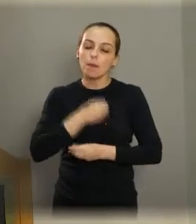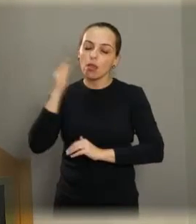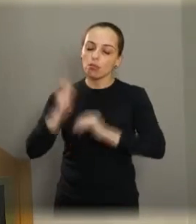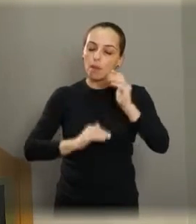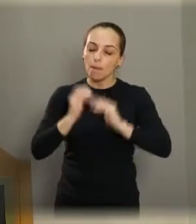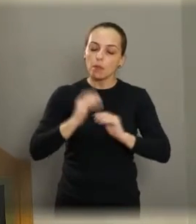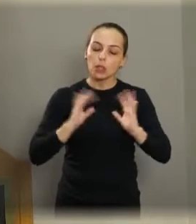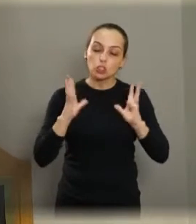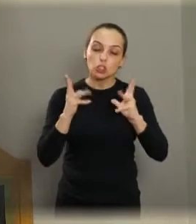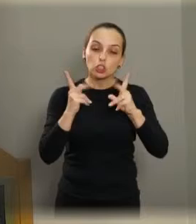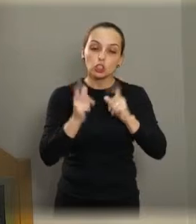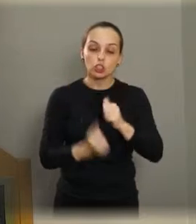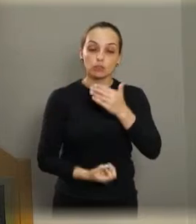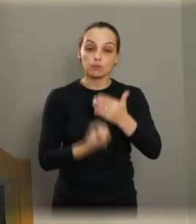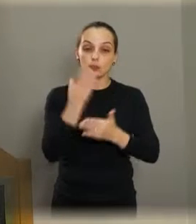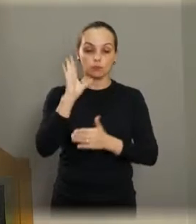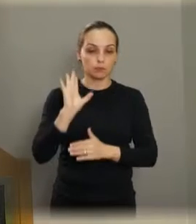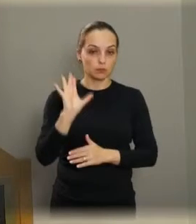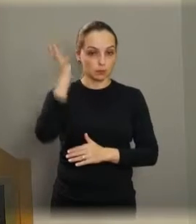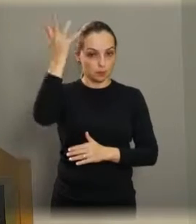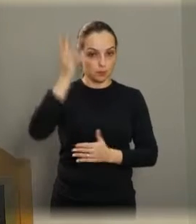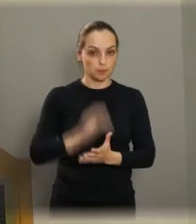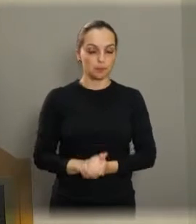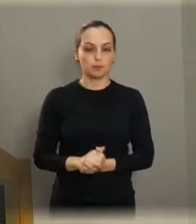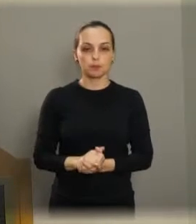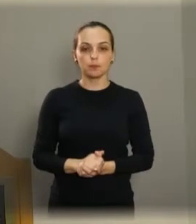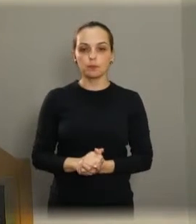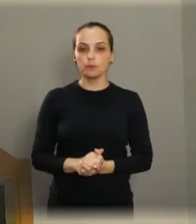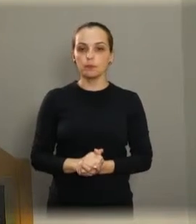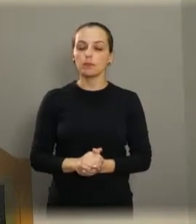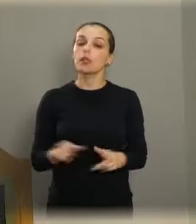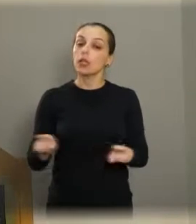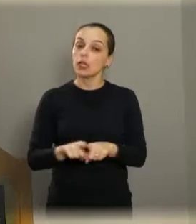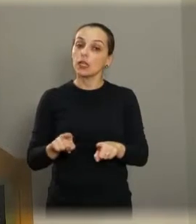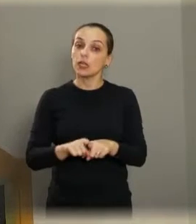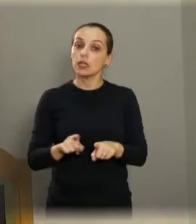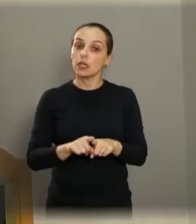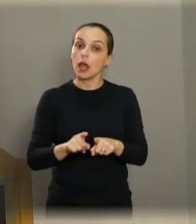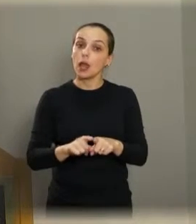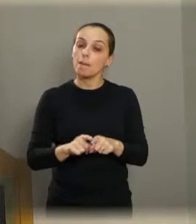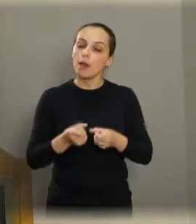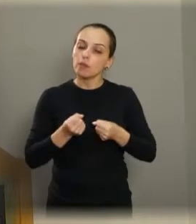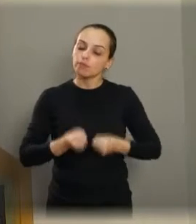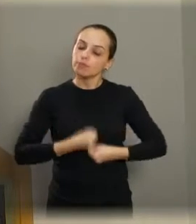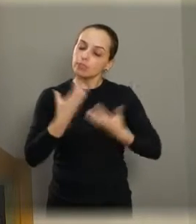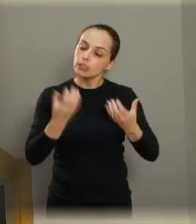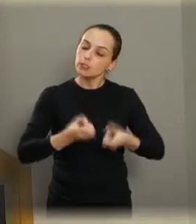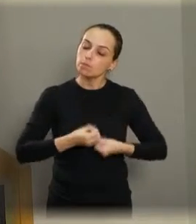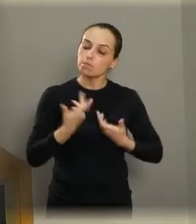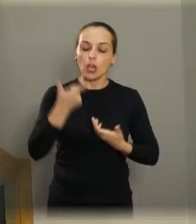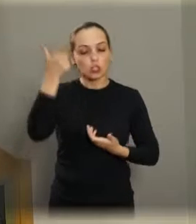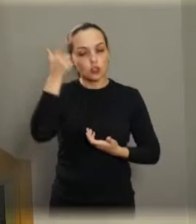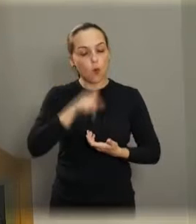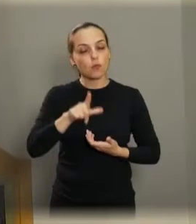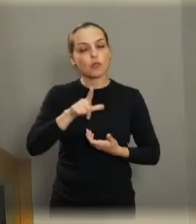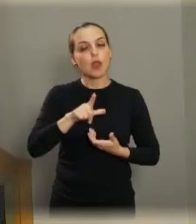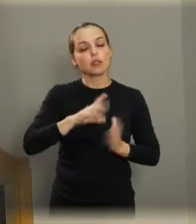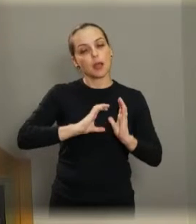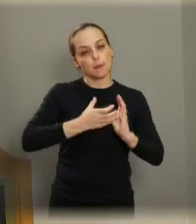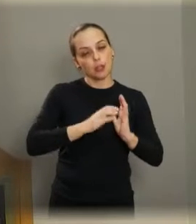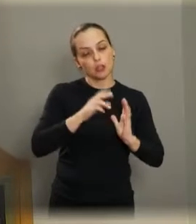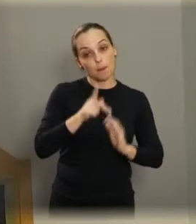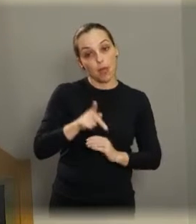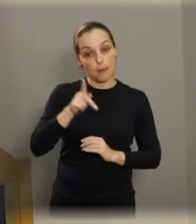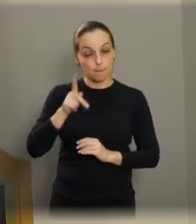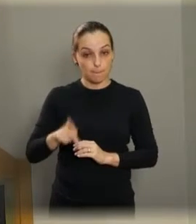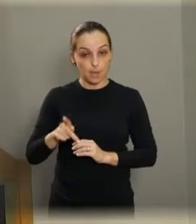realizadas e compartilhar também mais uma conquista da bancada Progressista essa composta por